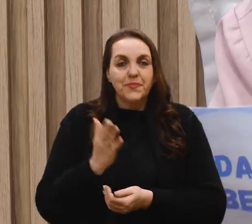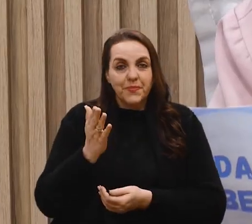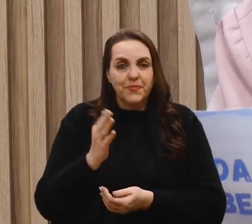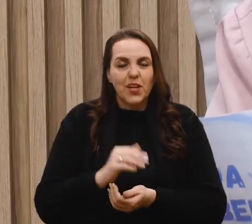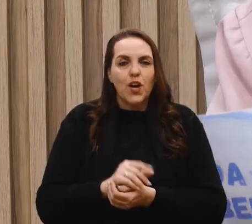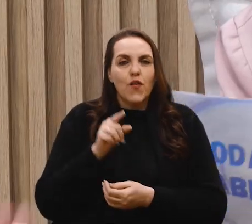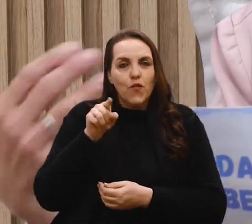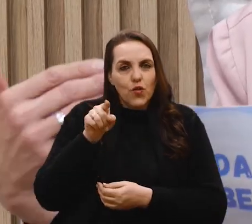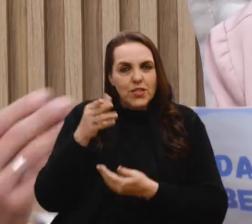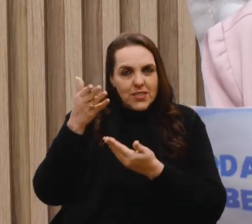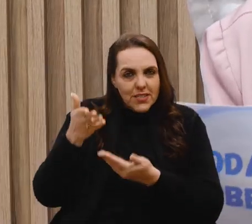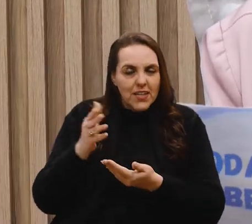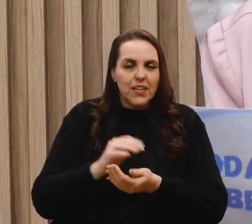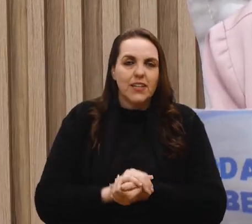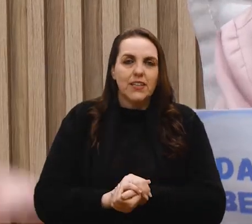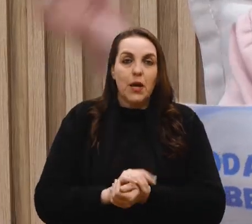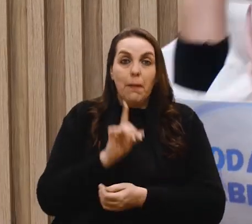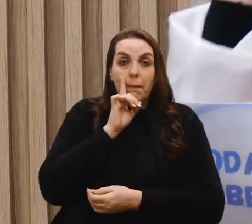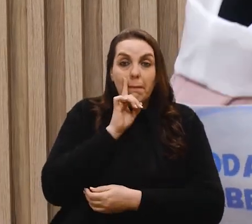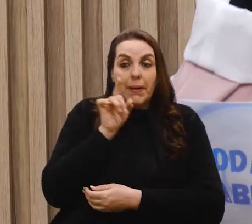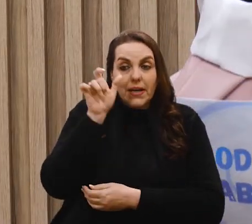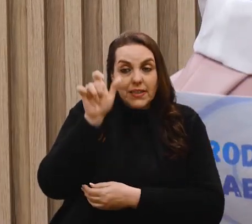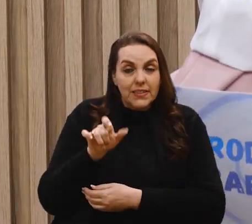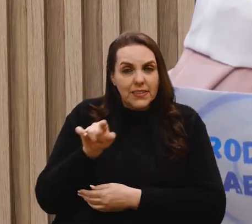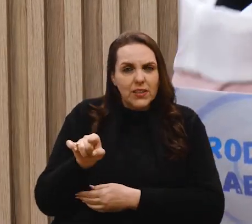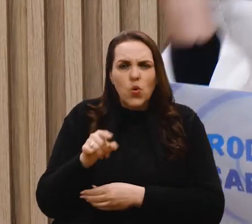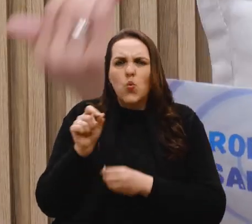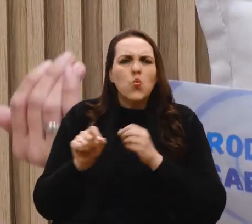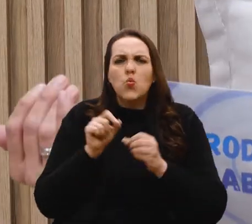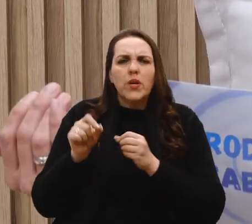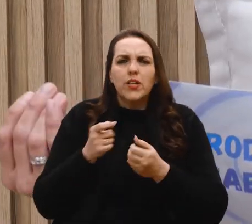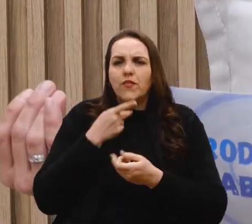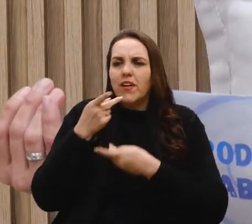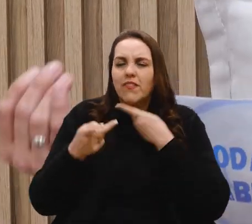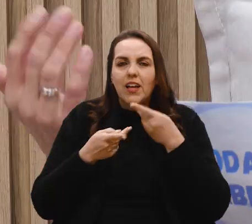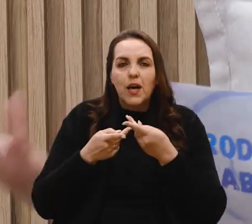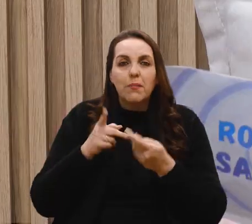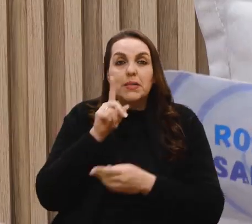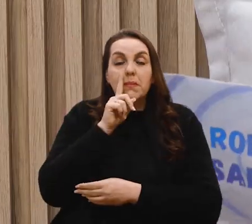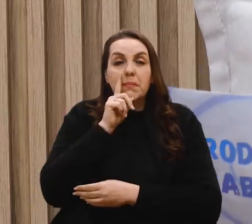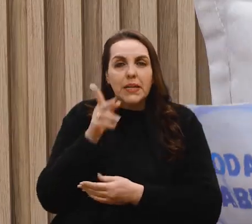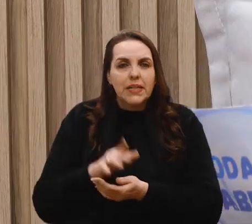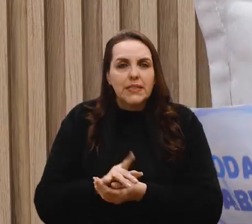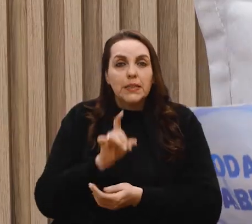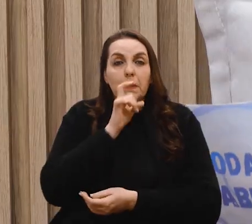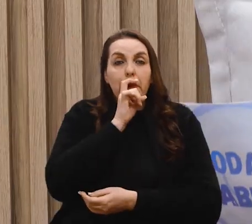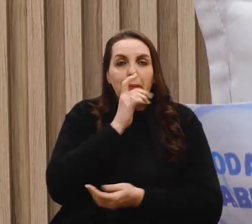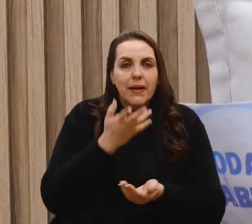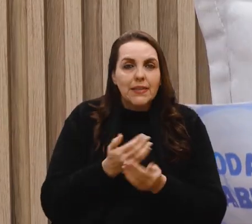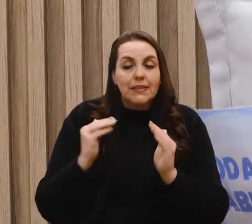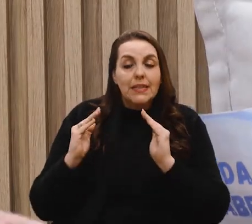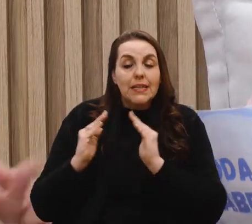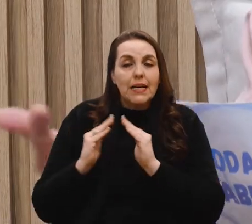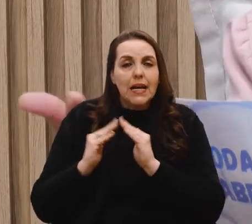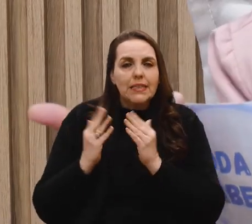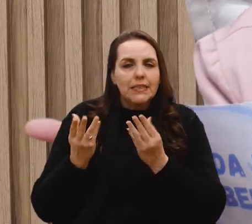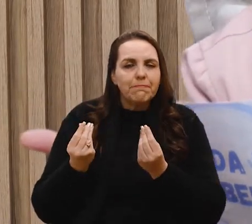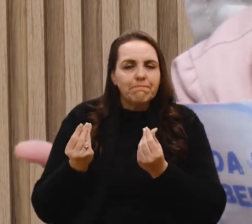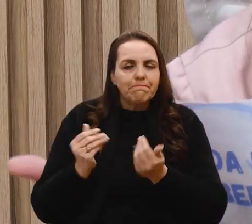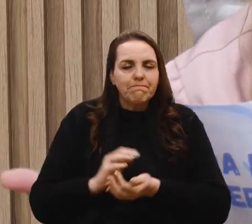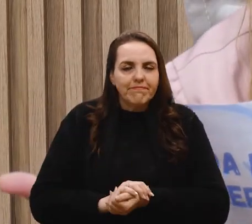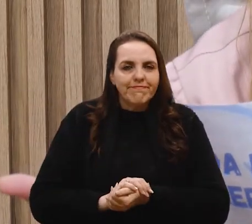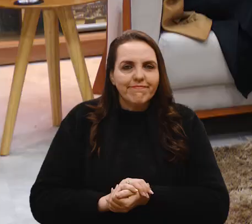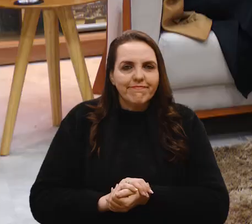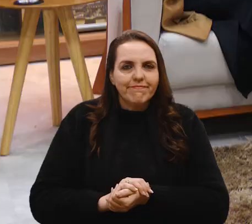você como mãe, né, o que tu diz para as mães e para os pais em casa